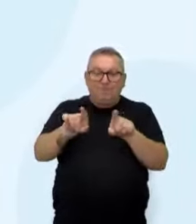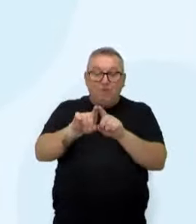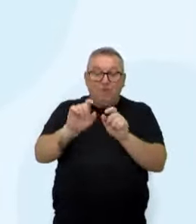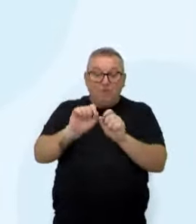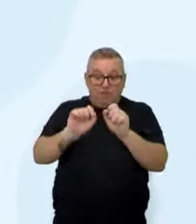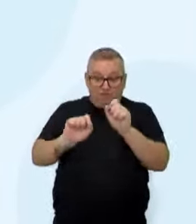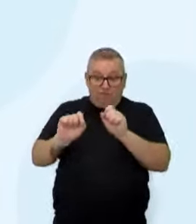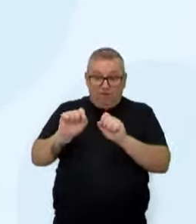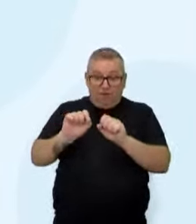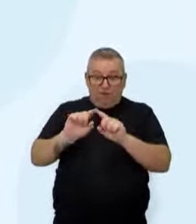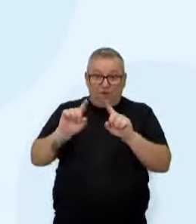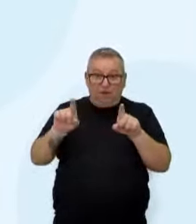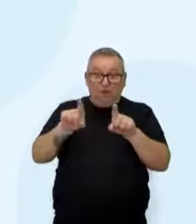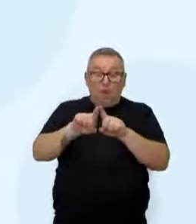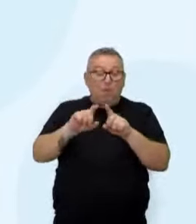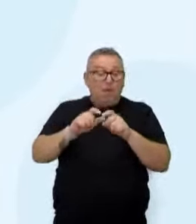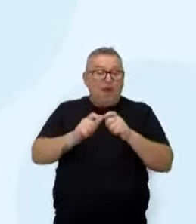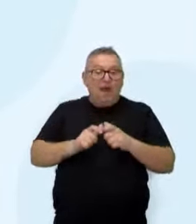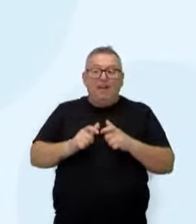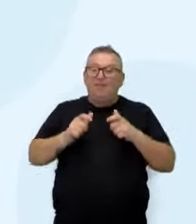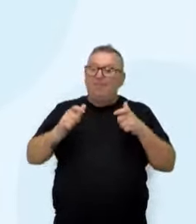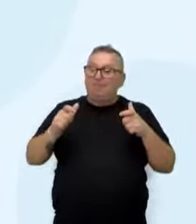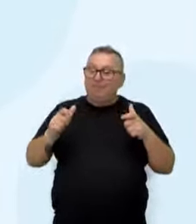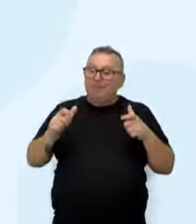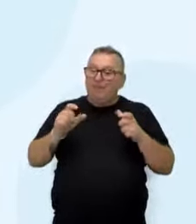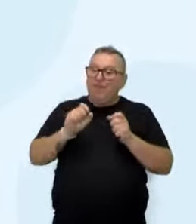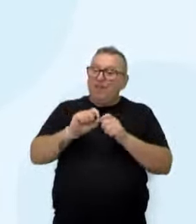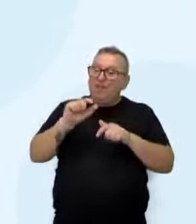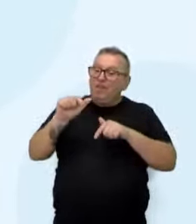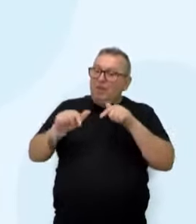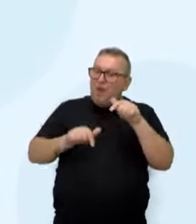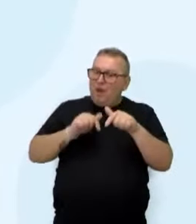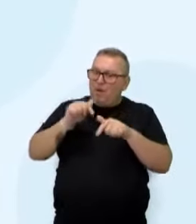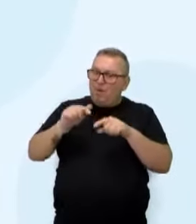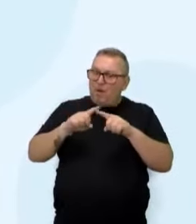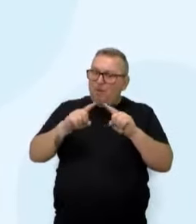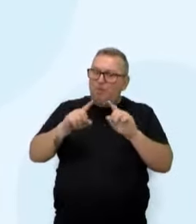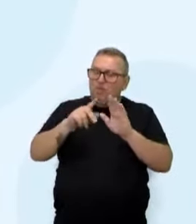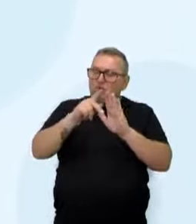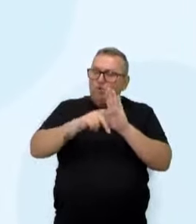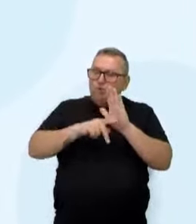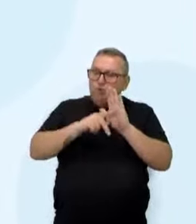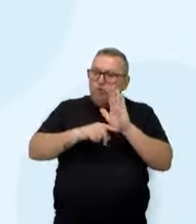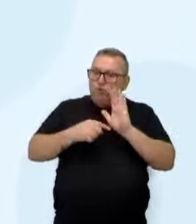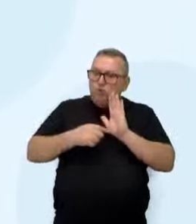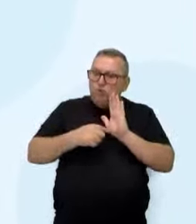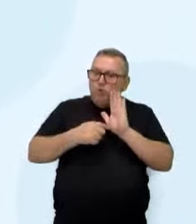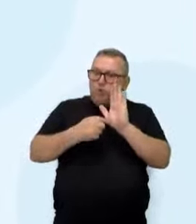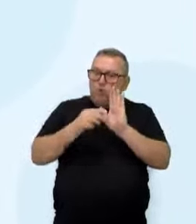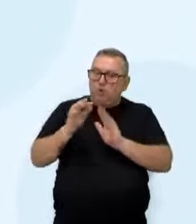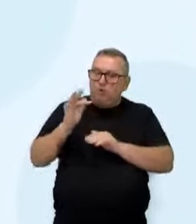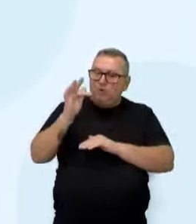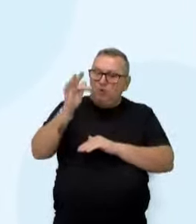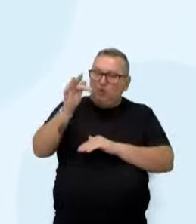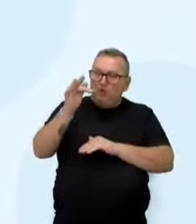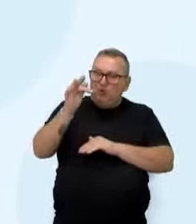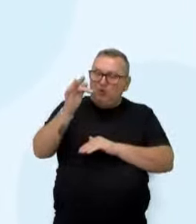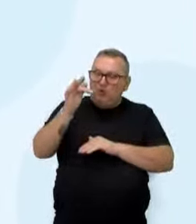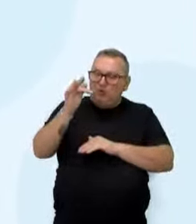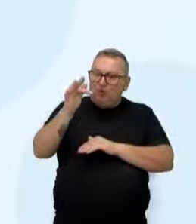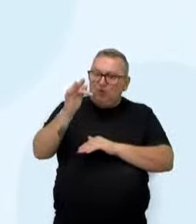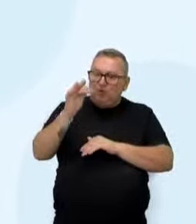realizadas, e buscar ampliar e fazer um trabalho de projeção na medida do possível, porque o nosso tempo é rápido, né, de